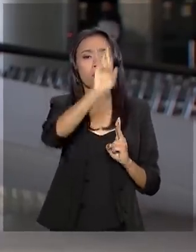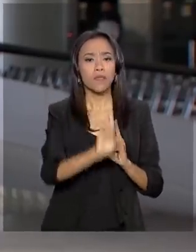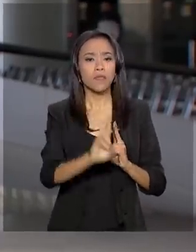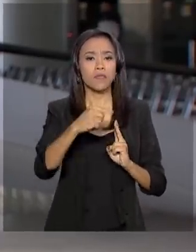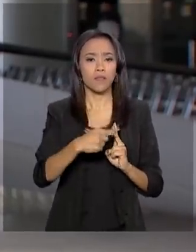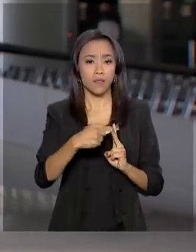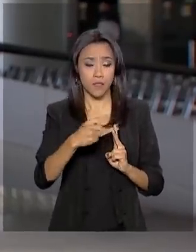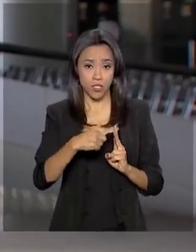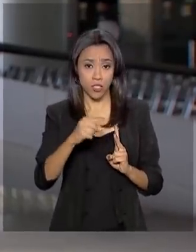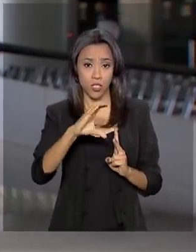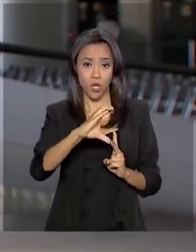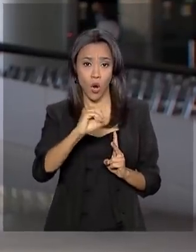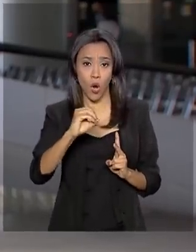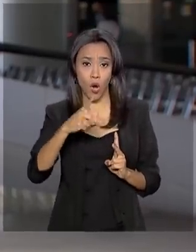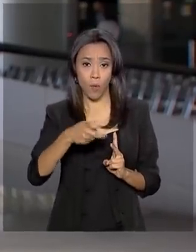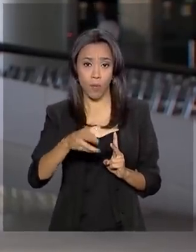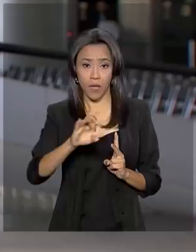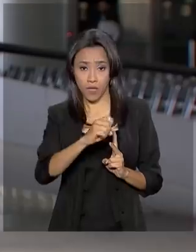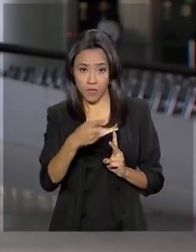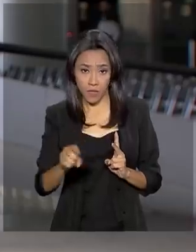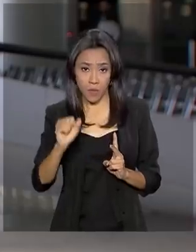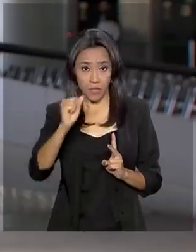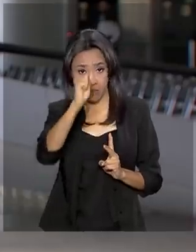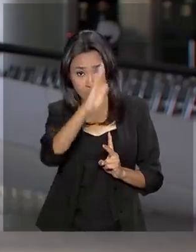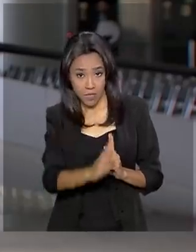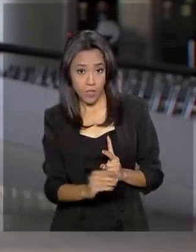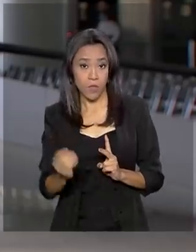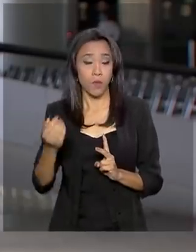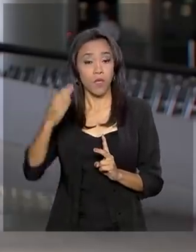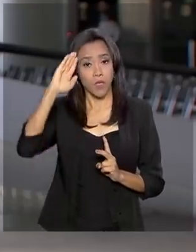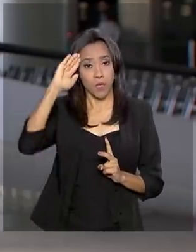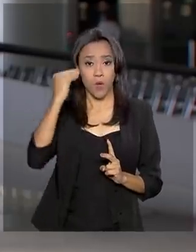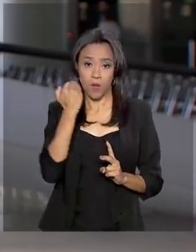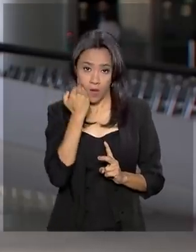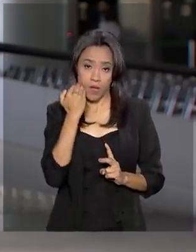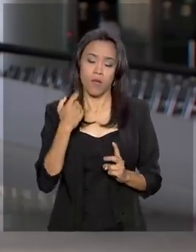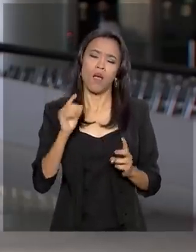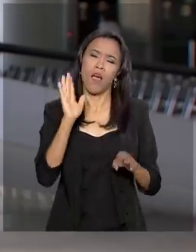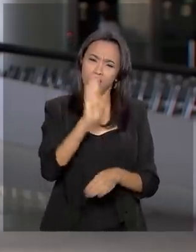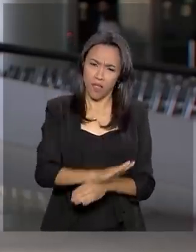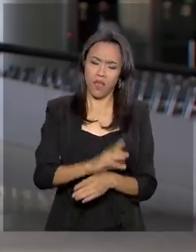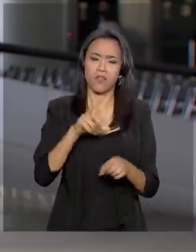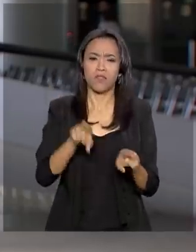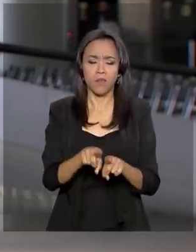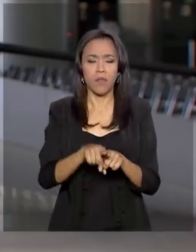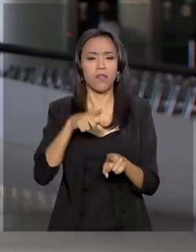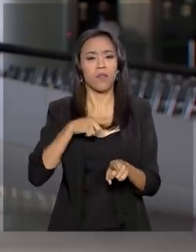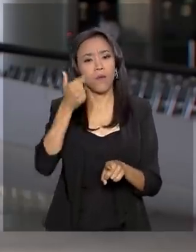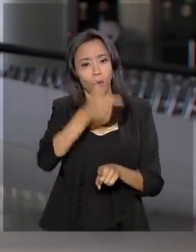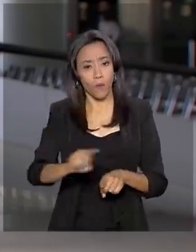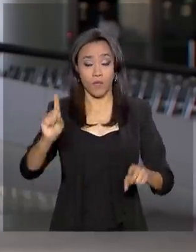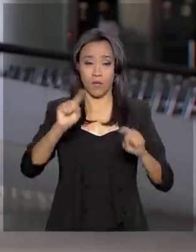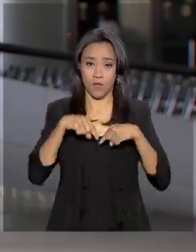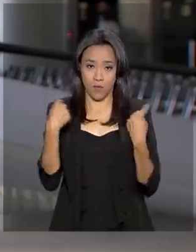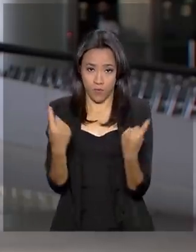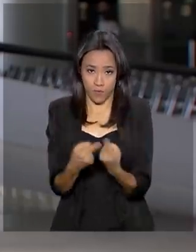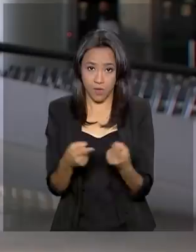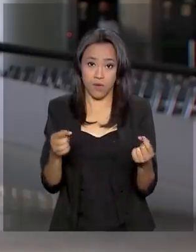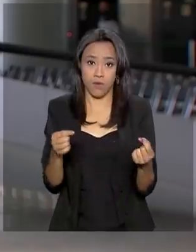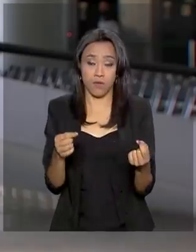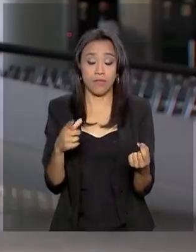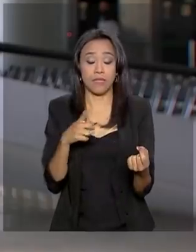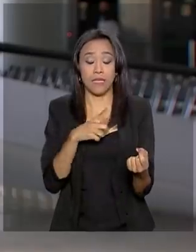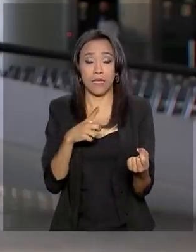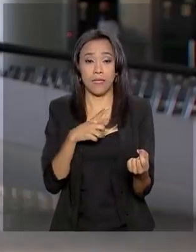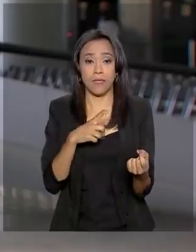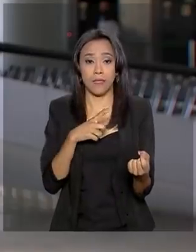de cooperação entre Brasil e Coreia. Na parte da tarde, há ainda outras reuniões previstas na agenda, entre elas